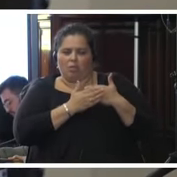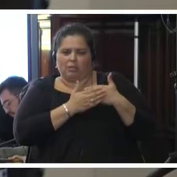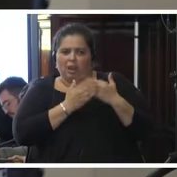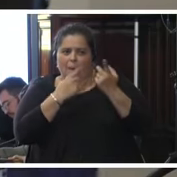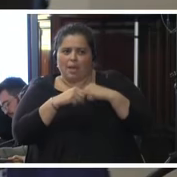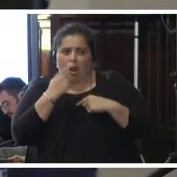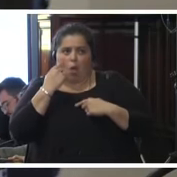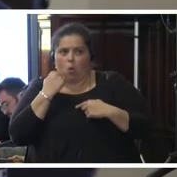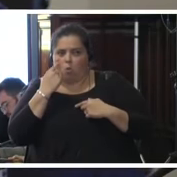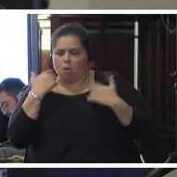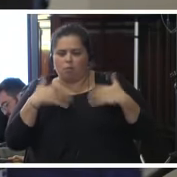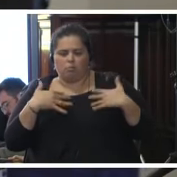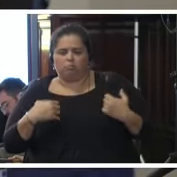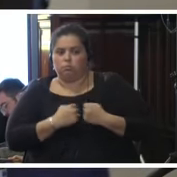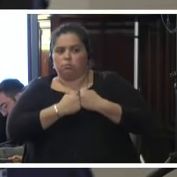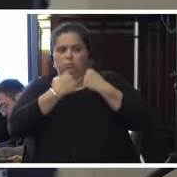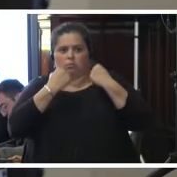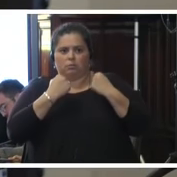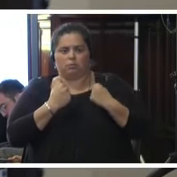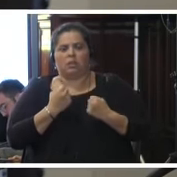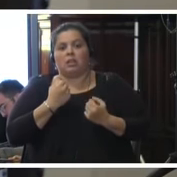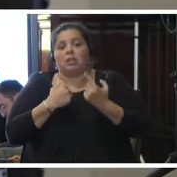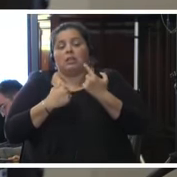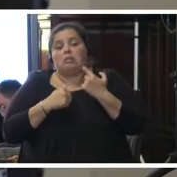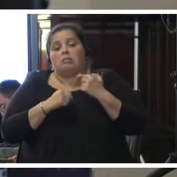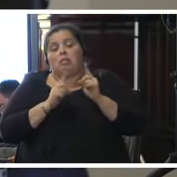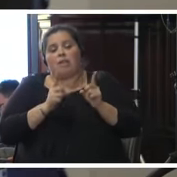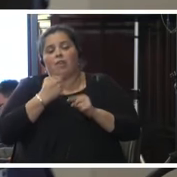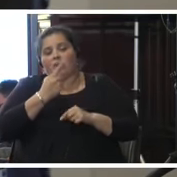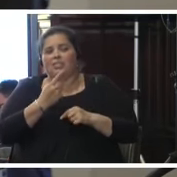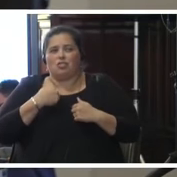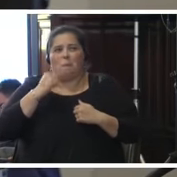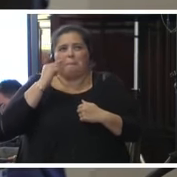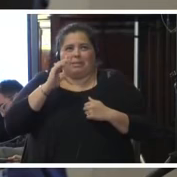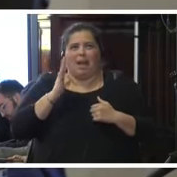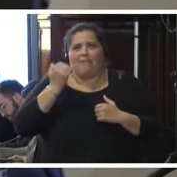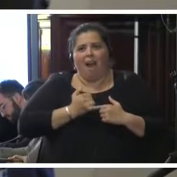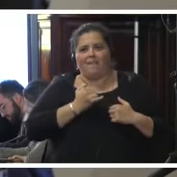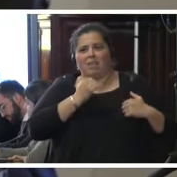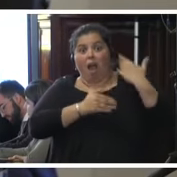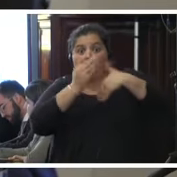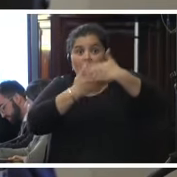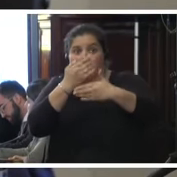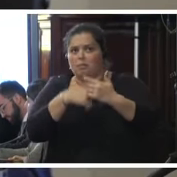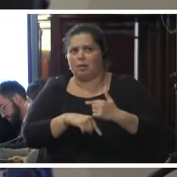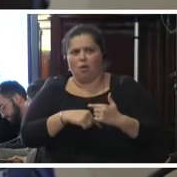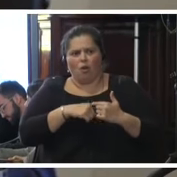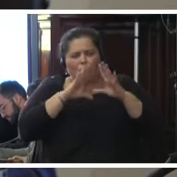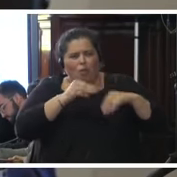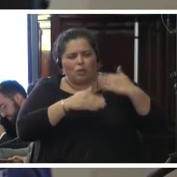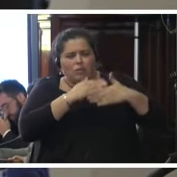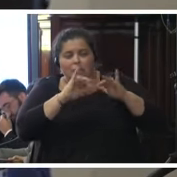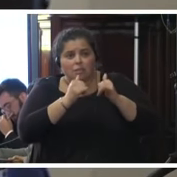Achava que tinha avanço, acho tudo que tinha de avanço. Voltamos atrás. Só entende-se através da lógica